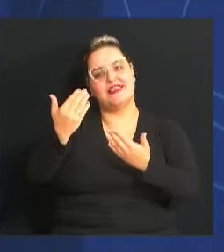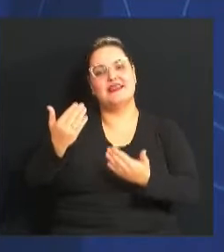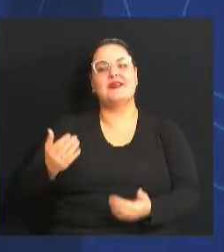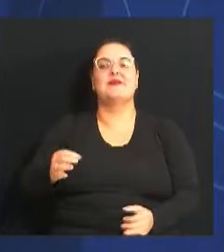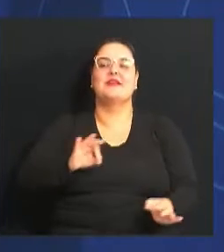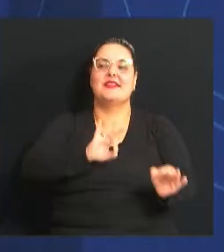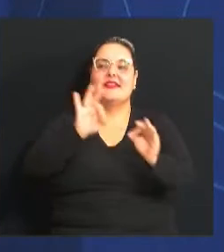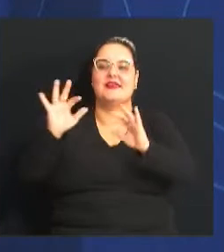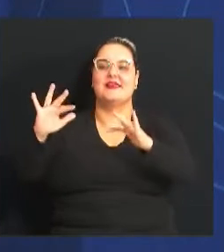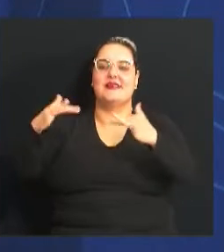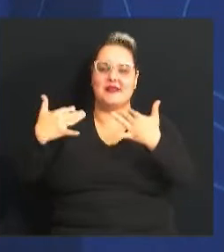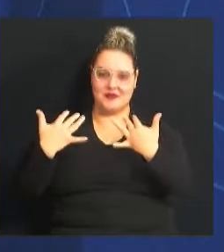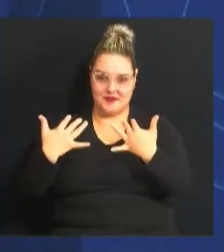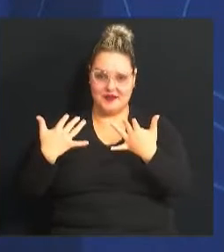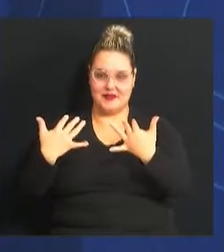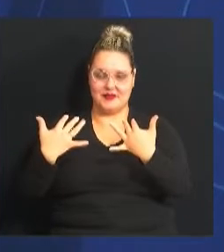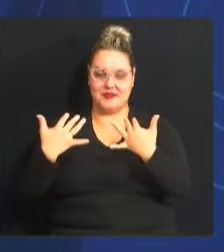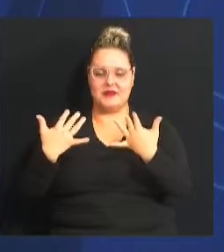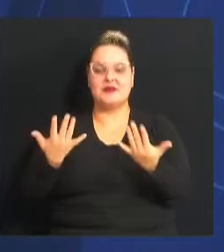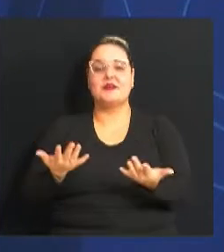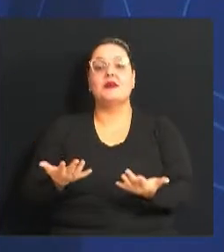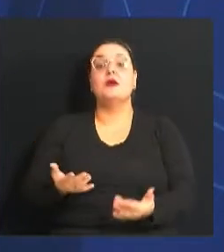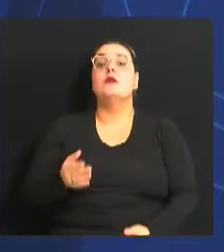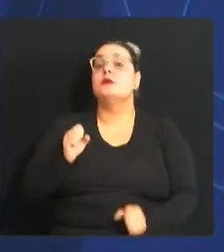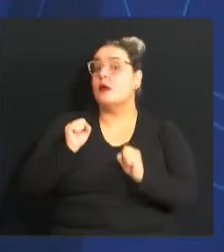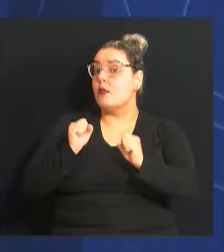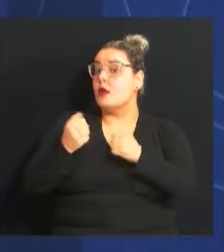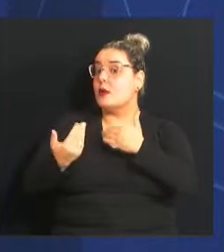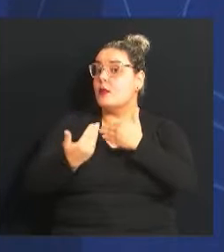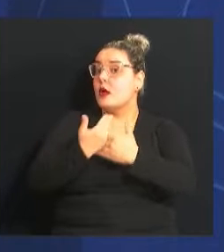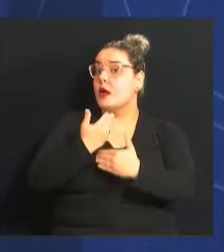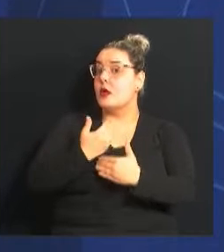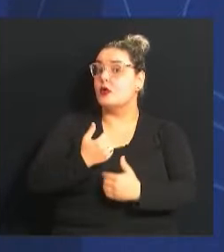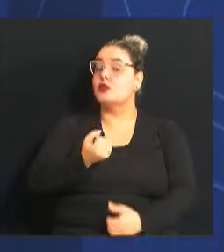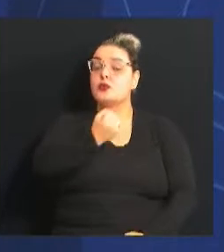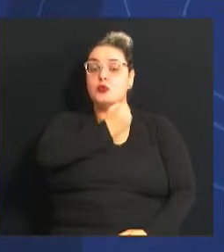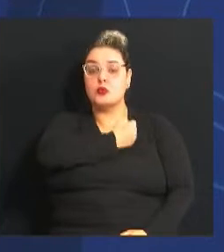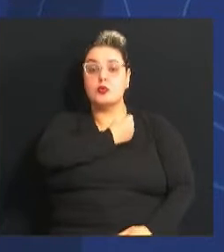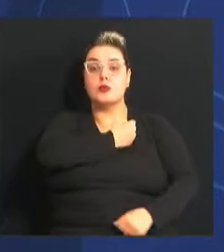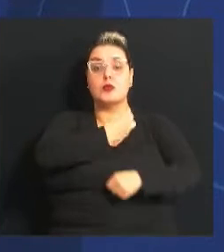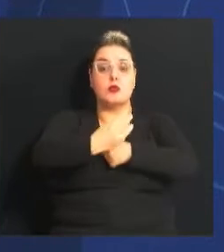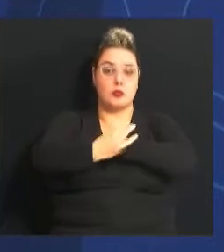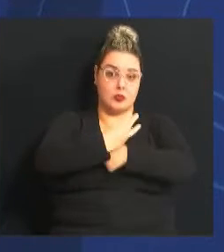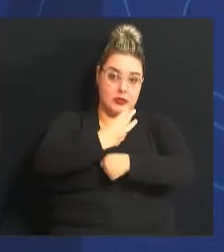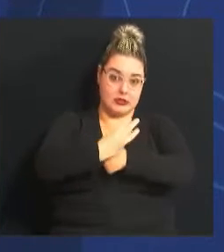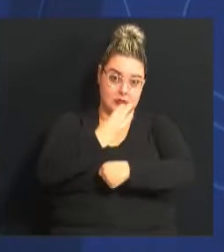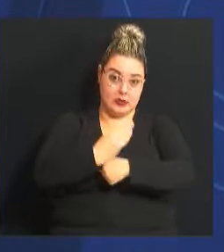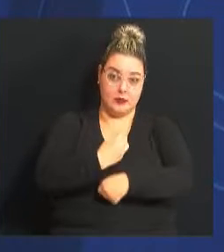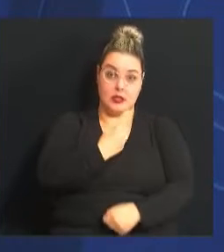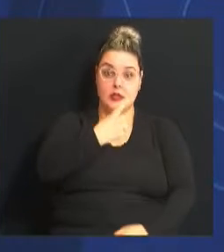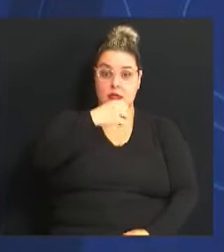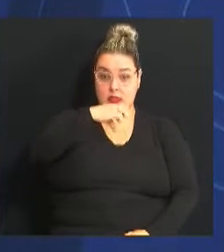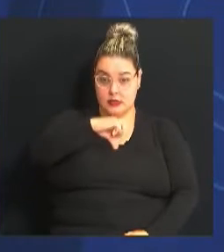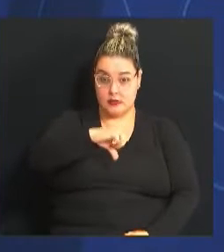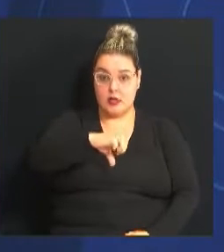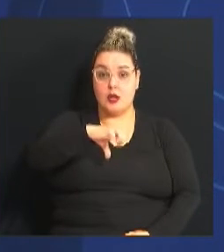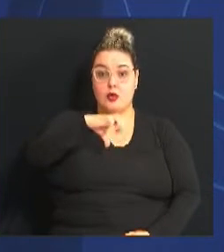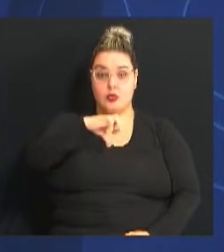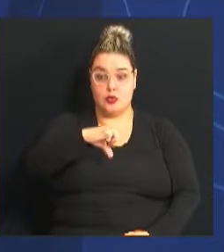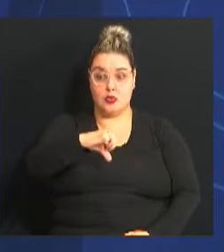sua audiência e você pode participar através do número do nosso WhatsApp. 19 é o nosso